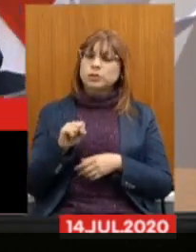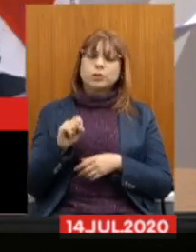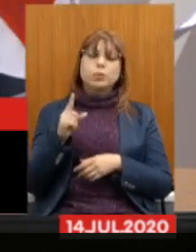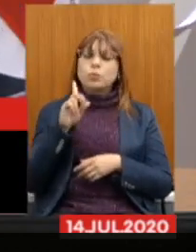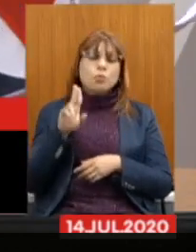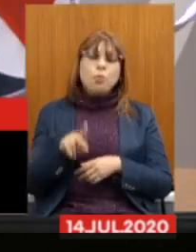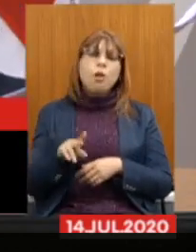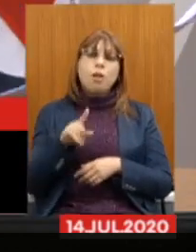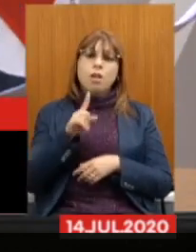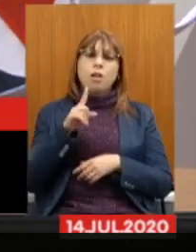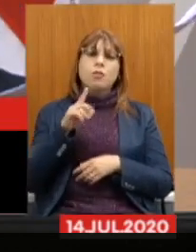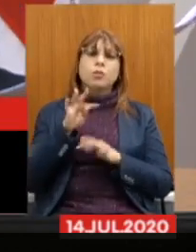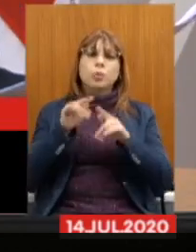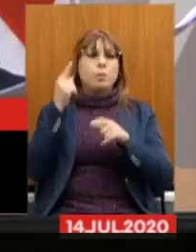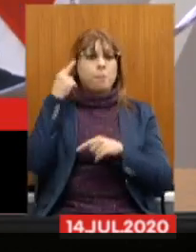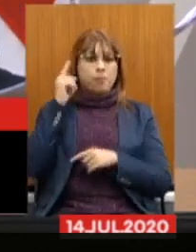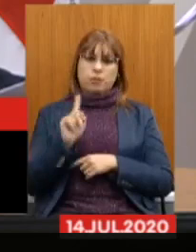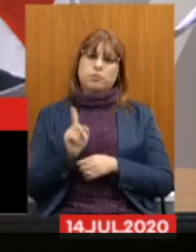não.